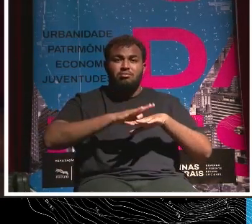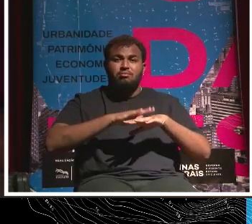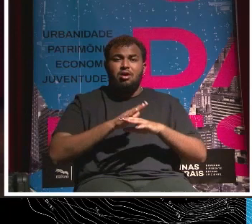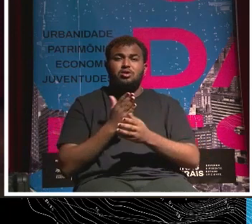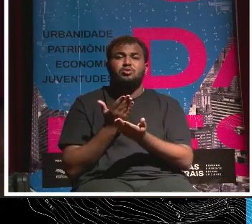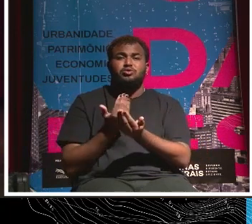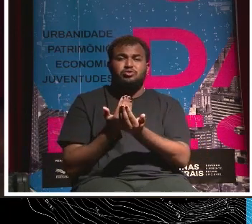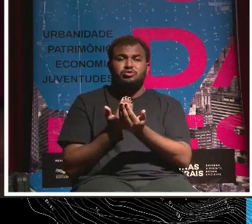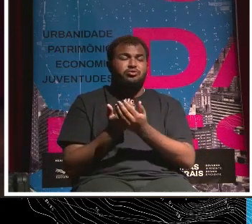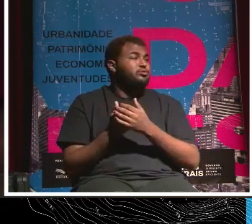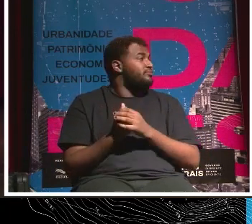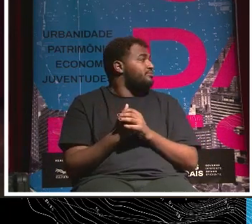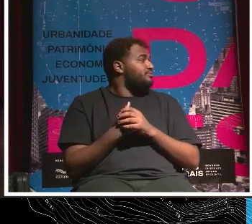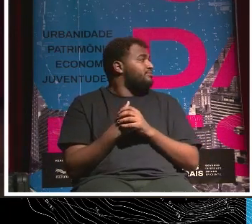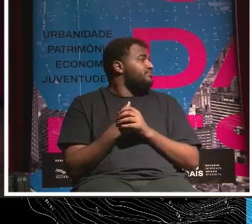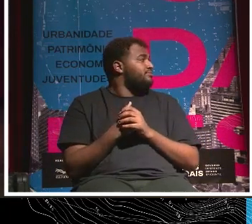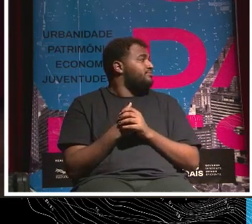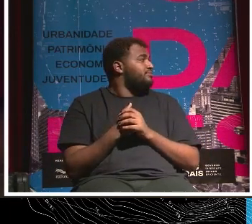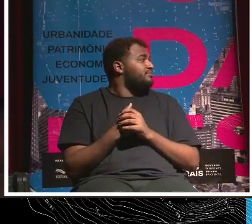Eu estava aqui assim, você percebeu?